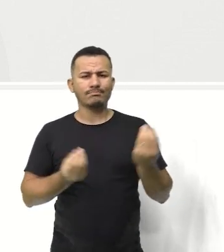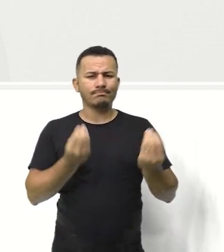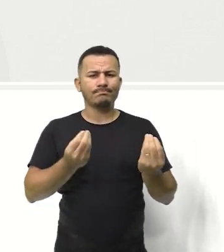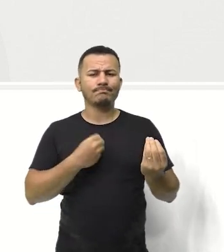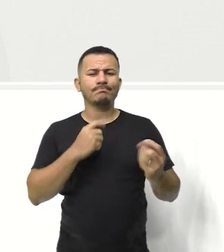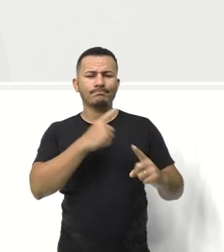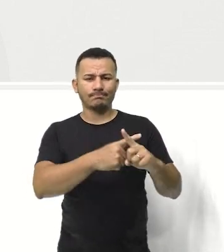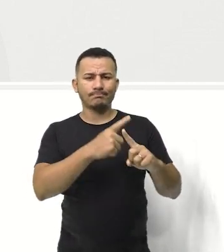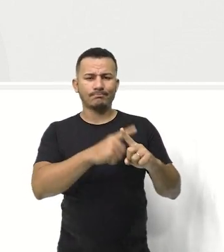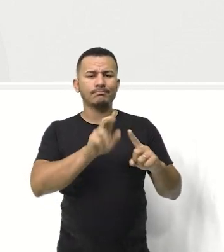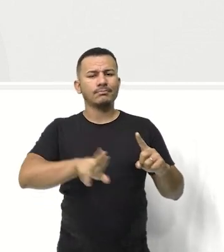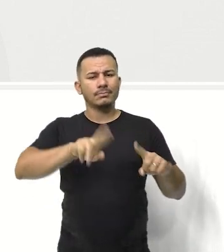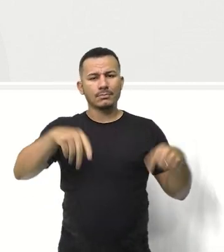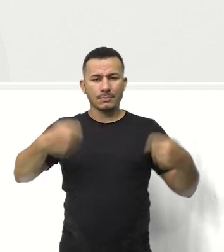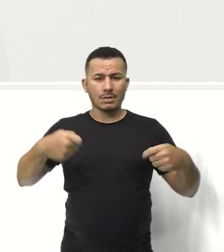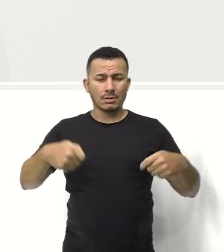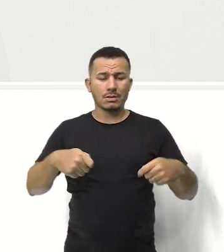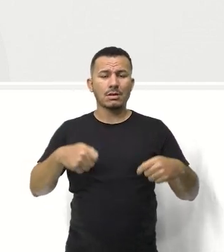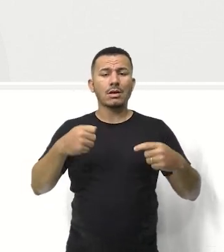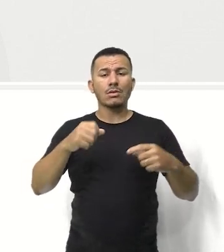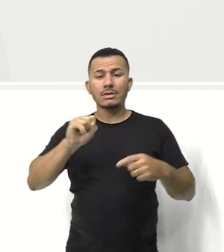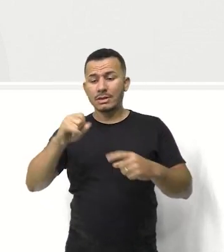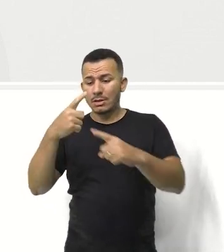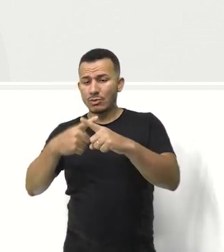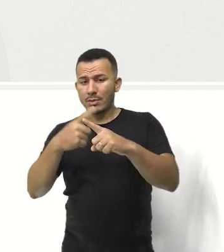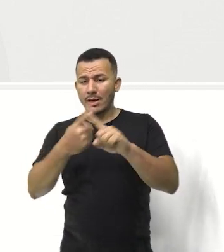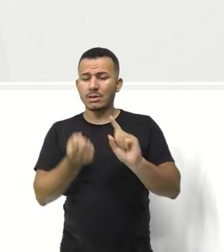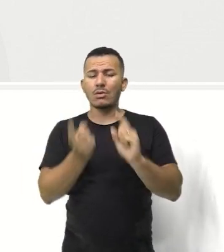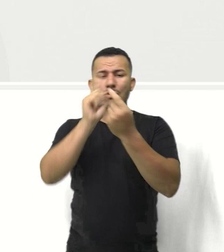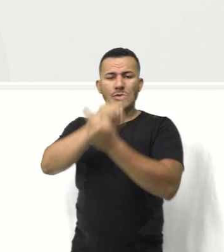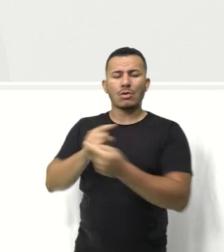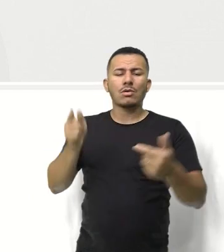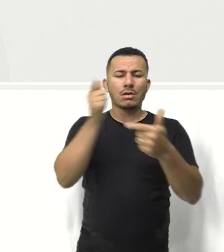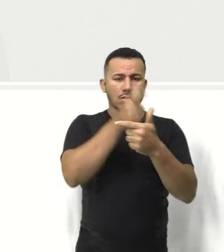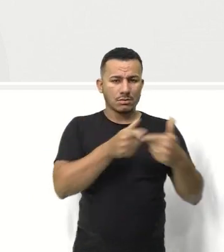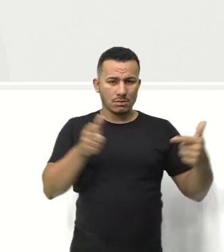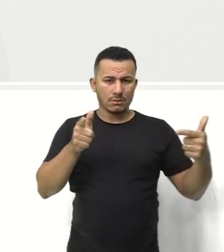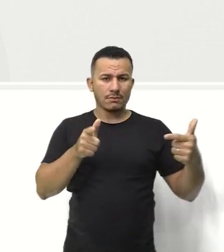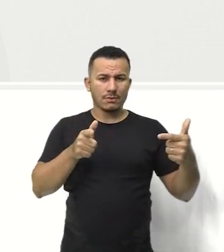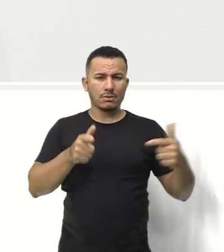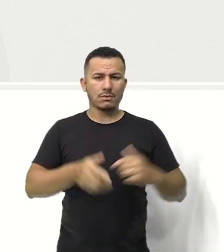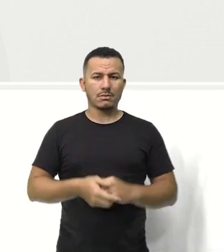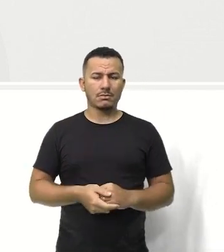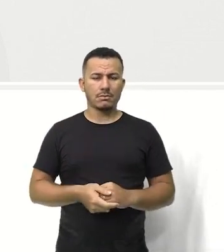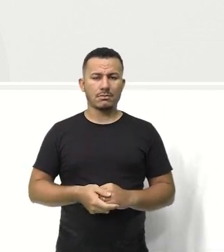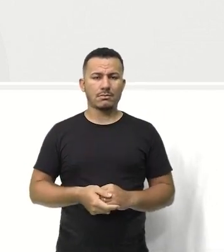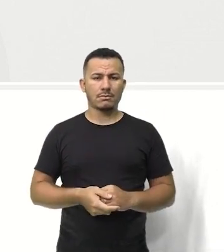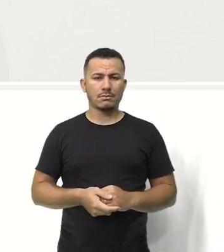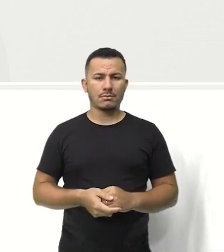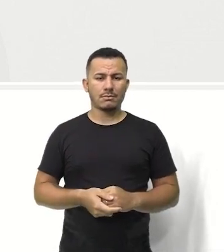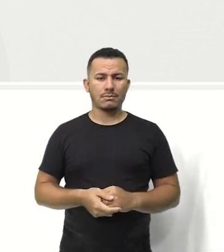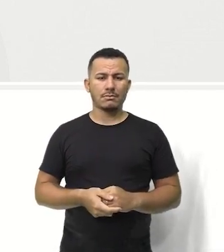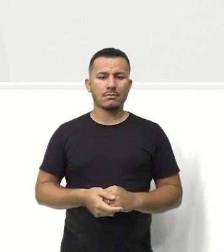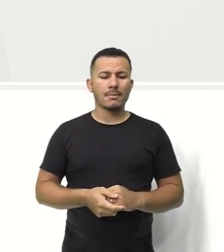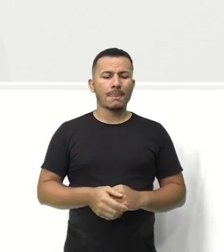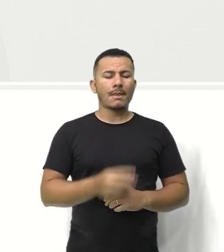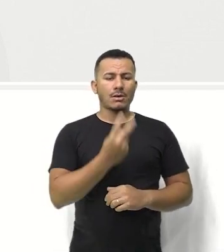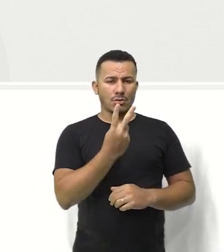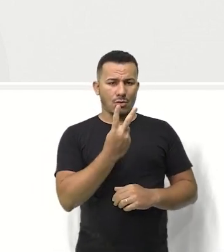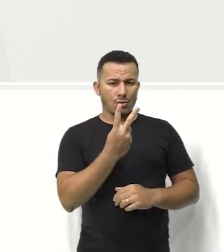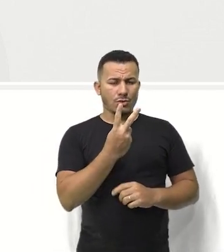um número e uma letra, que é um termo algébrico, existe uma multiplicação. Então, vamos dividir, olha, utilizando o